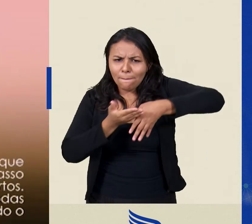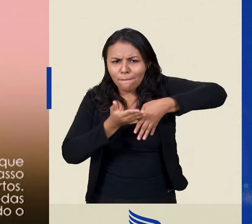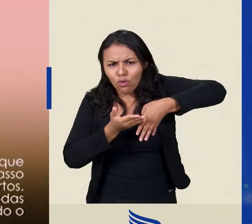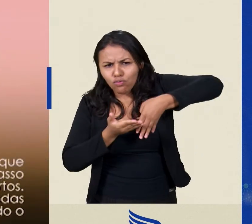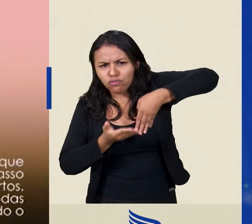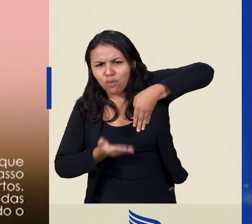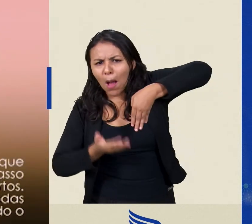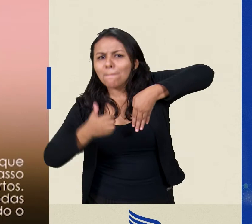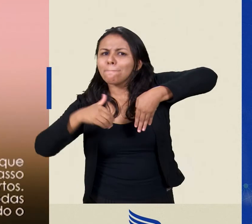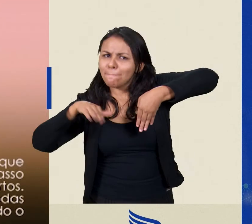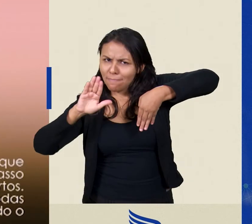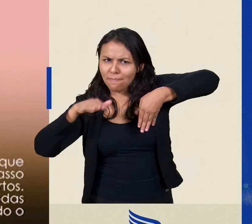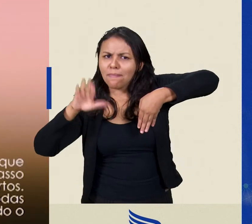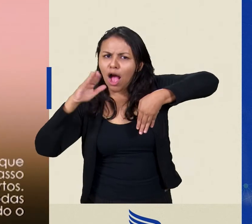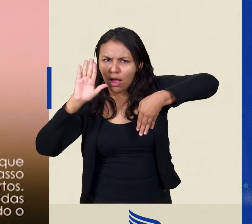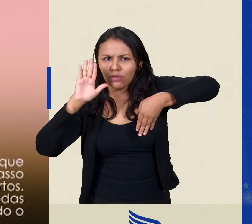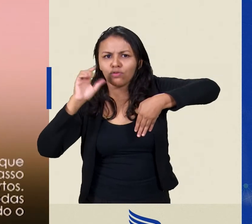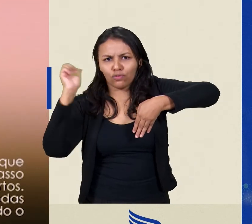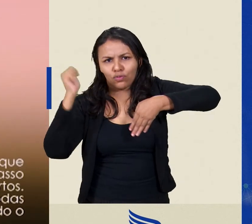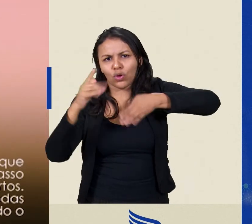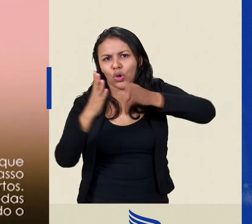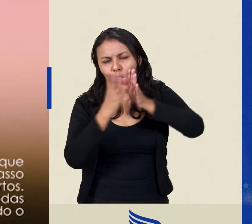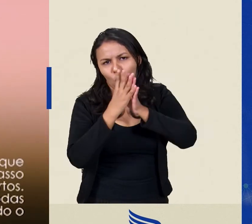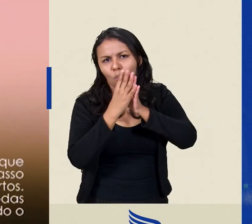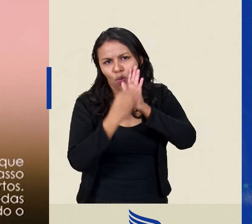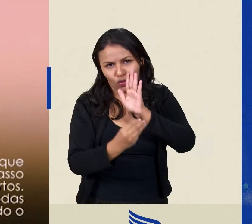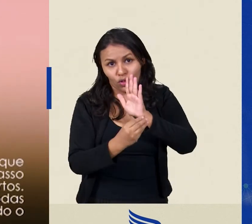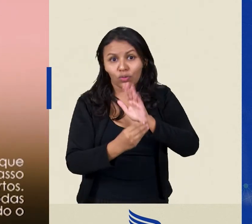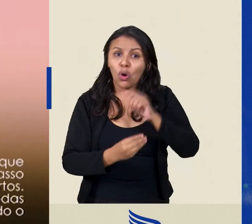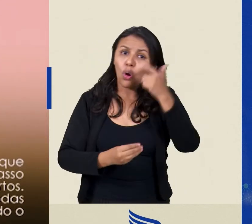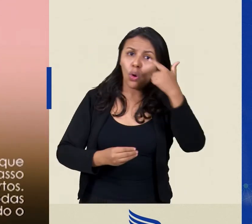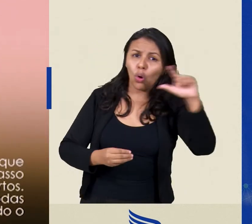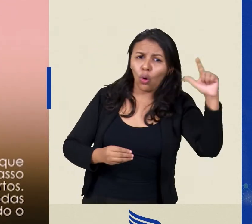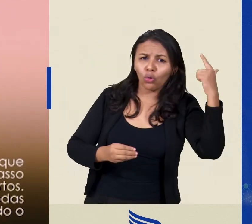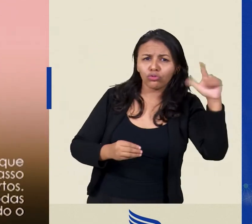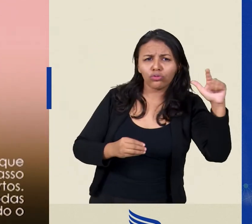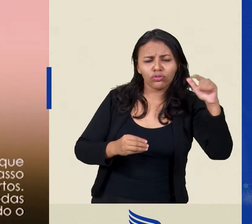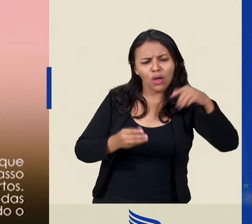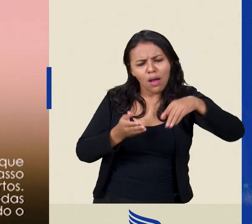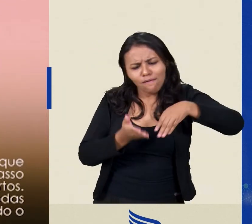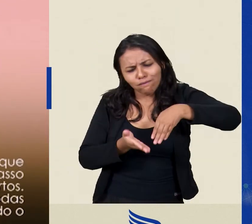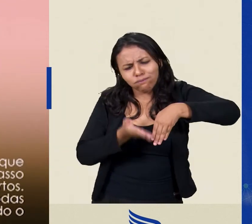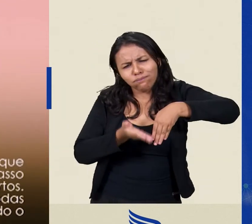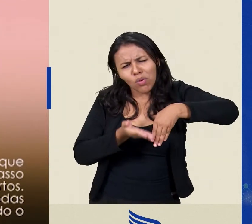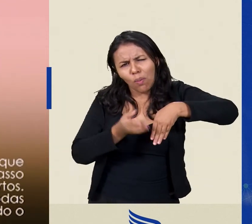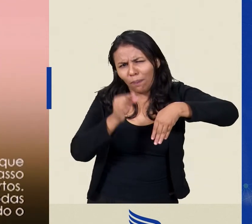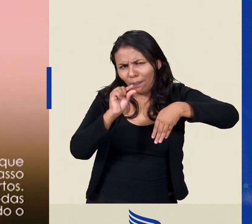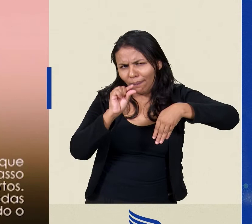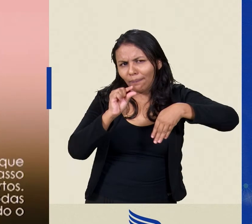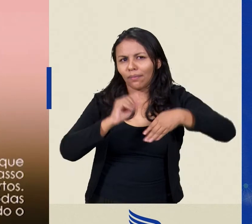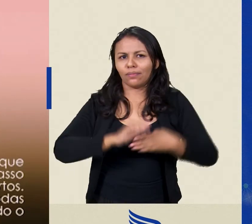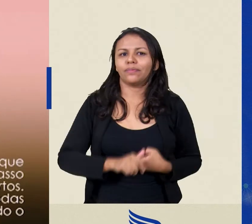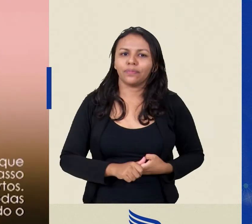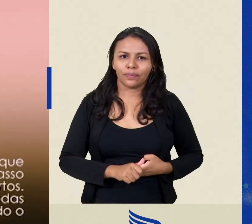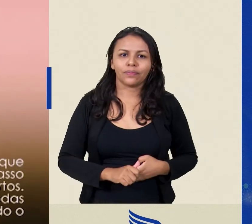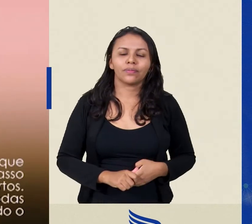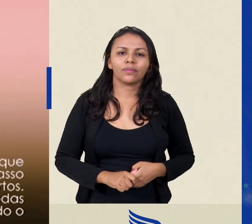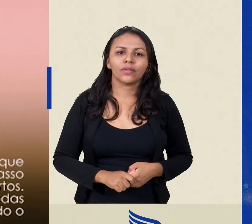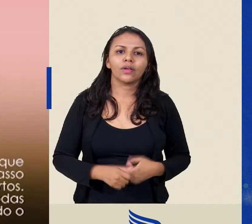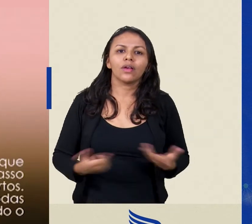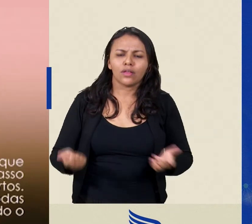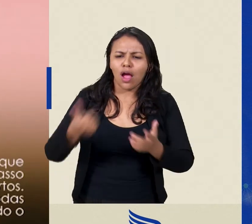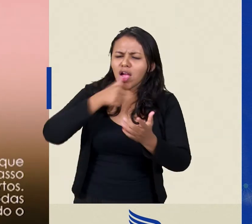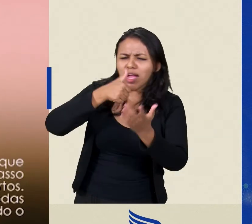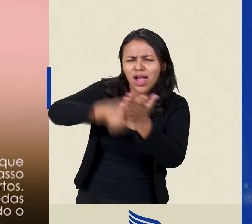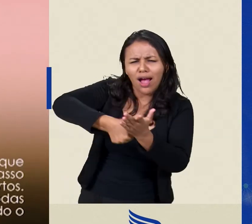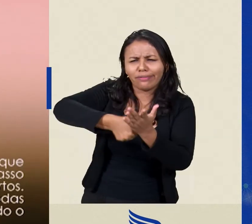o modelo que me fora mostrado, ao passo que outros eram um pouco mais curtos. Numerosas cartas me